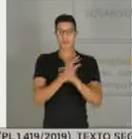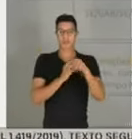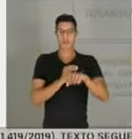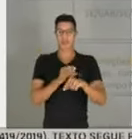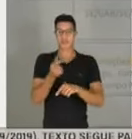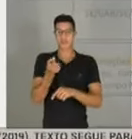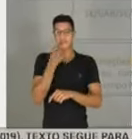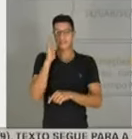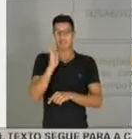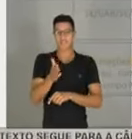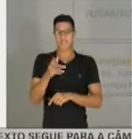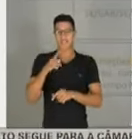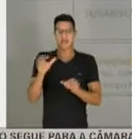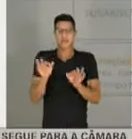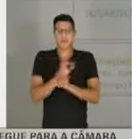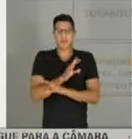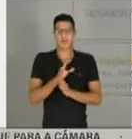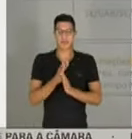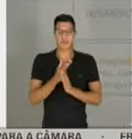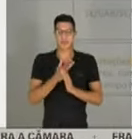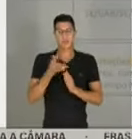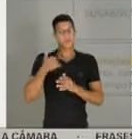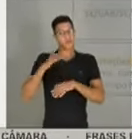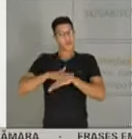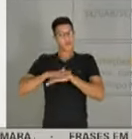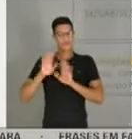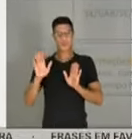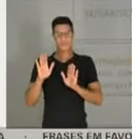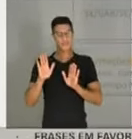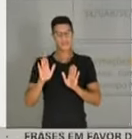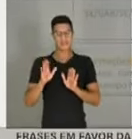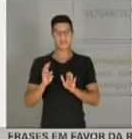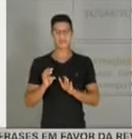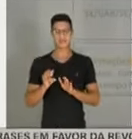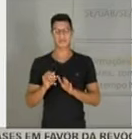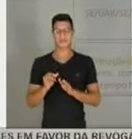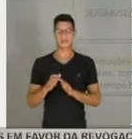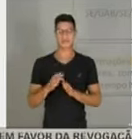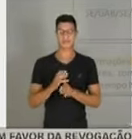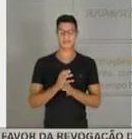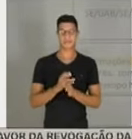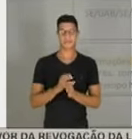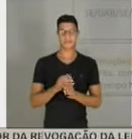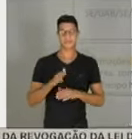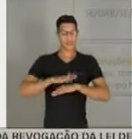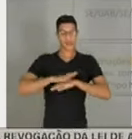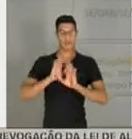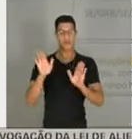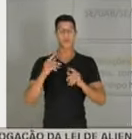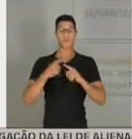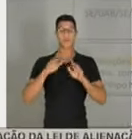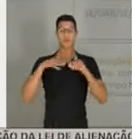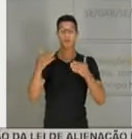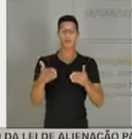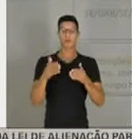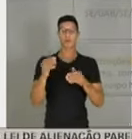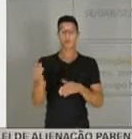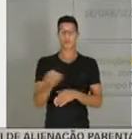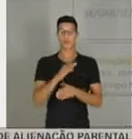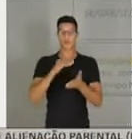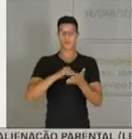Essa piada de mau gosto, ela é pronta. Não fui eu que fiz. Já quero dizer, relator, que não fui eu que fiz. Porque quando o